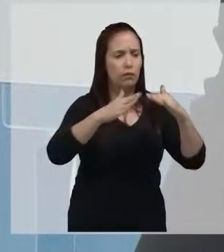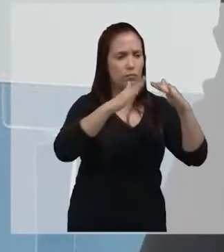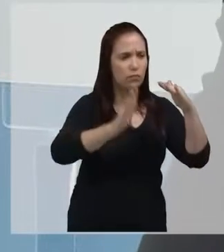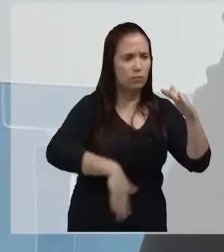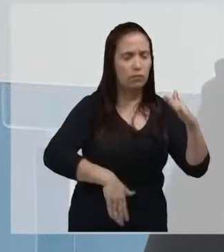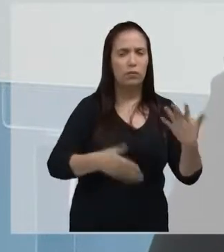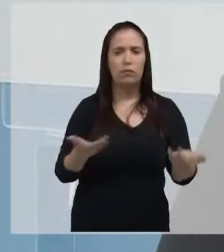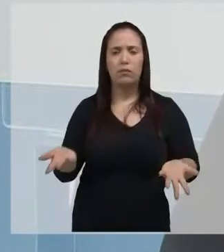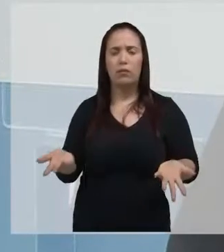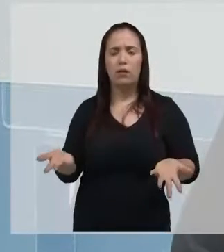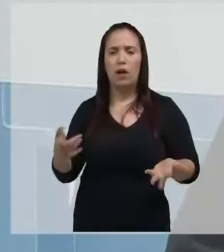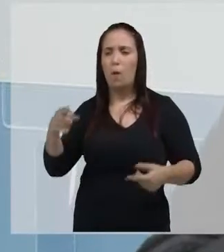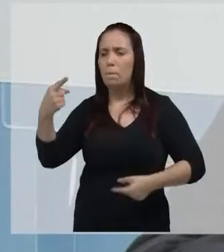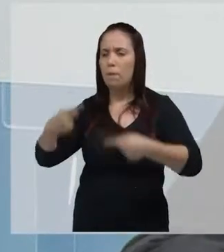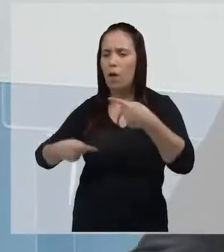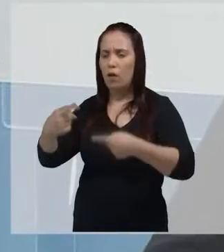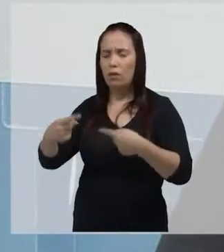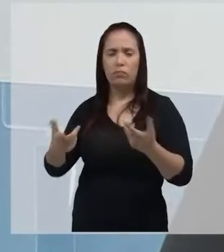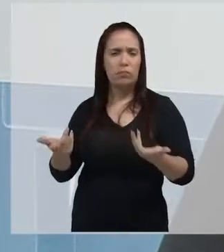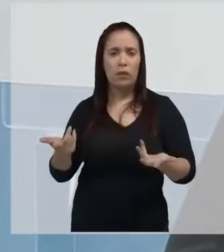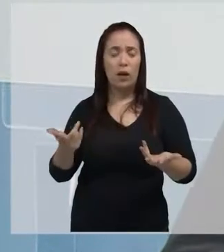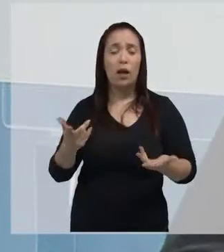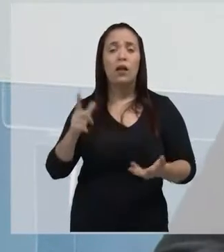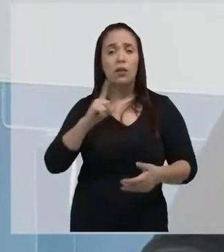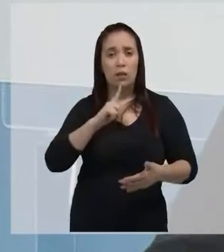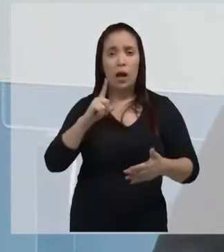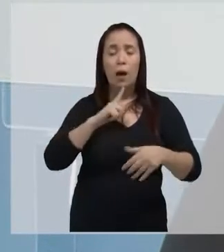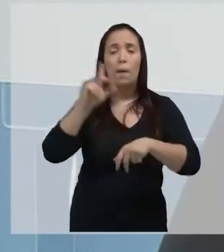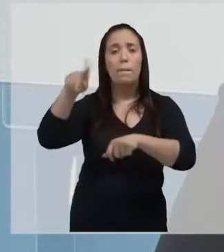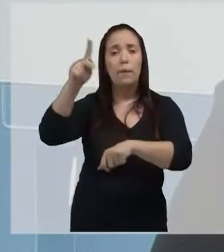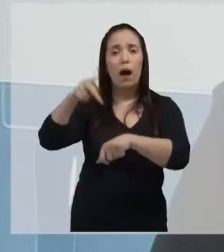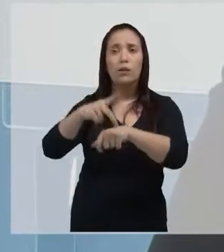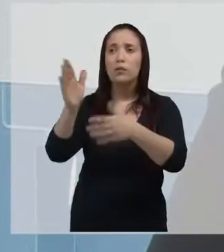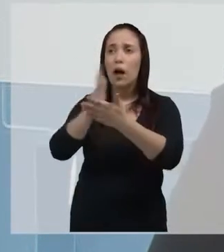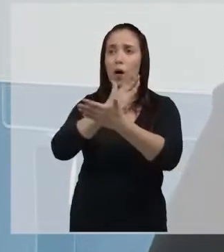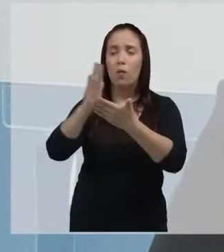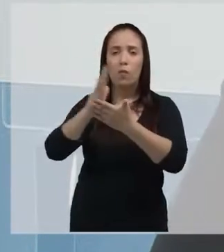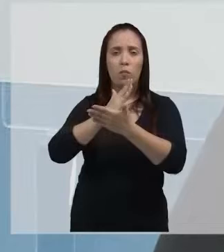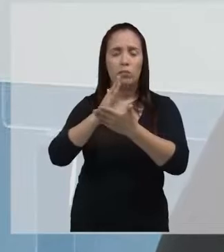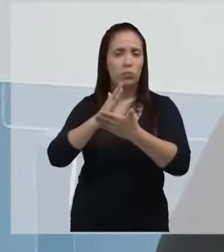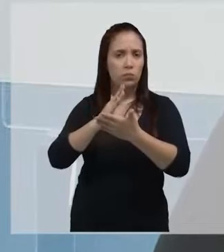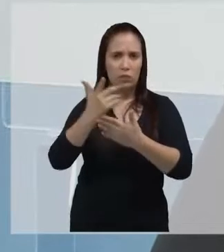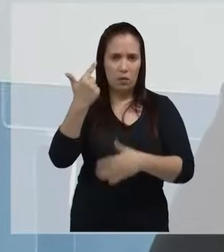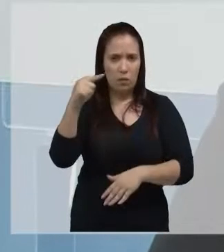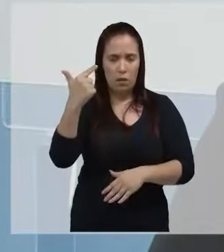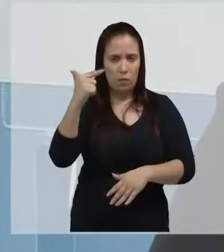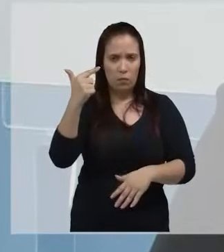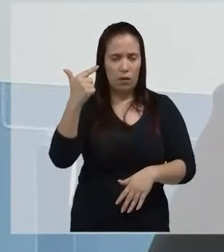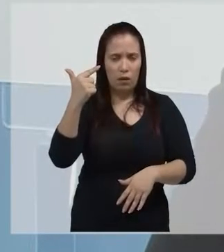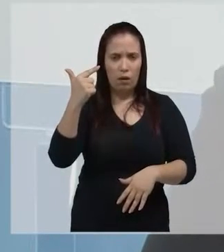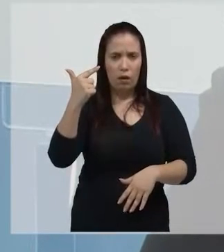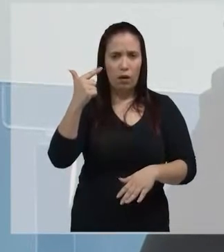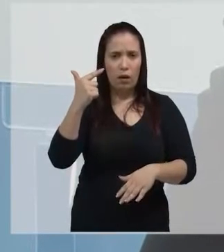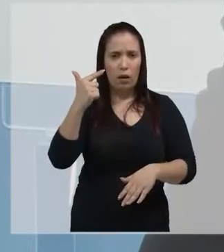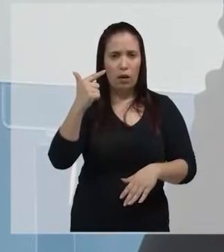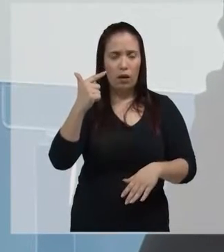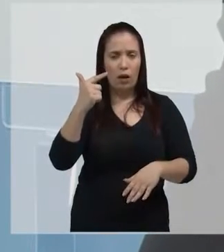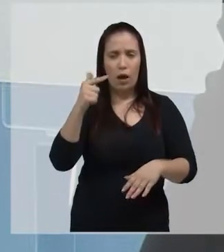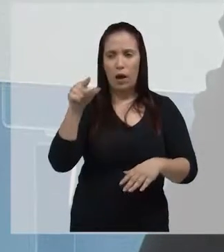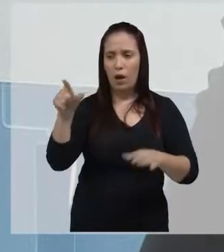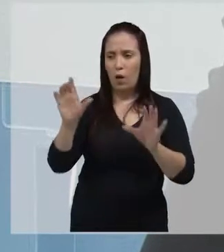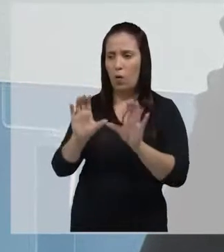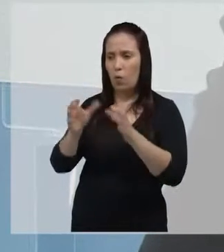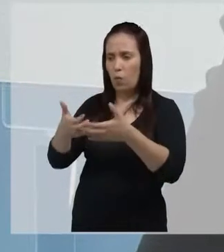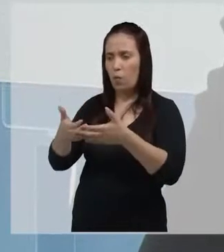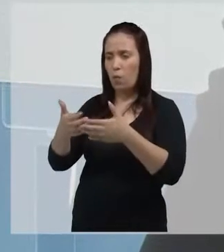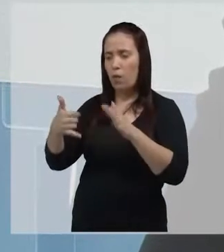para... Os países mais modernos do mundo, a maior democracia do mundo, não tem essa história de direito especial para menor para ser